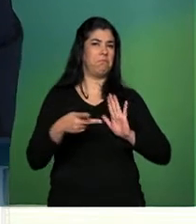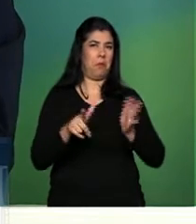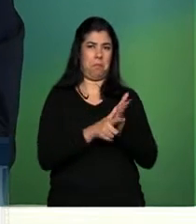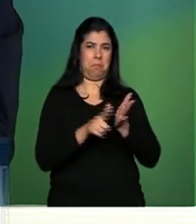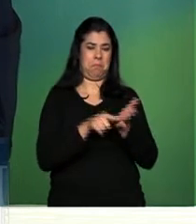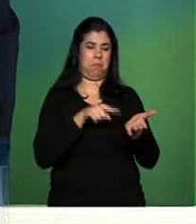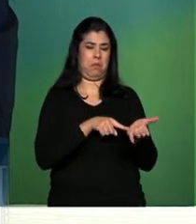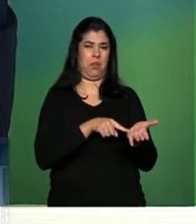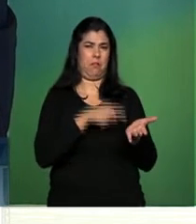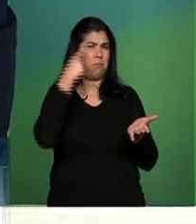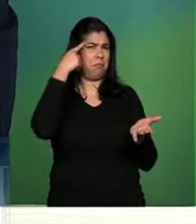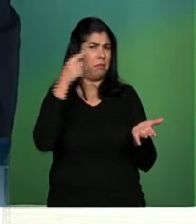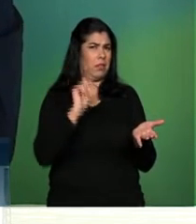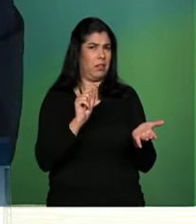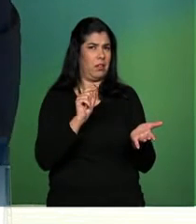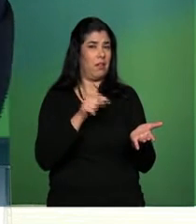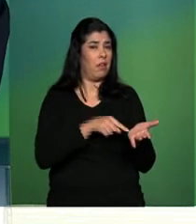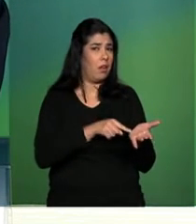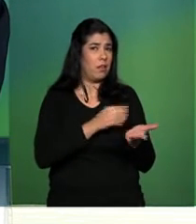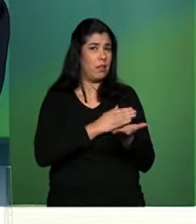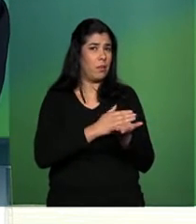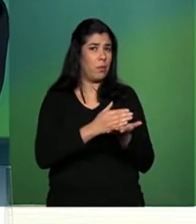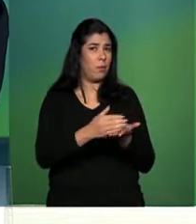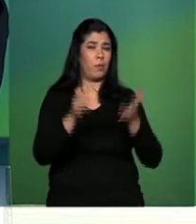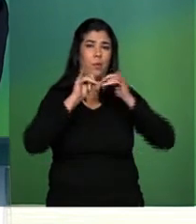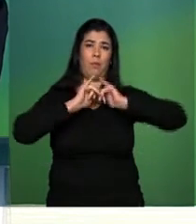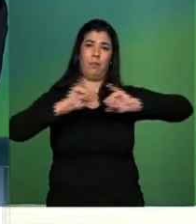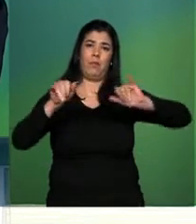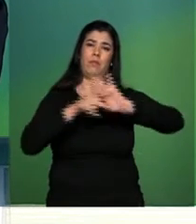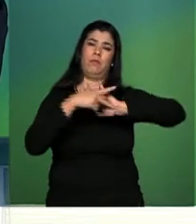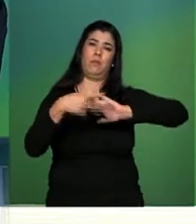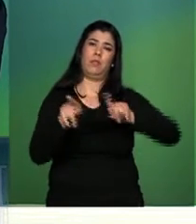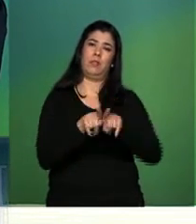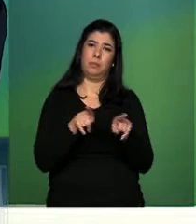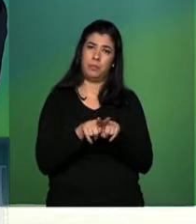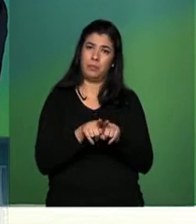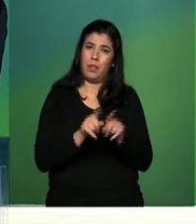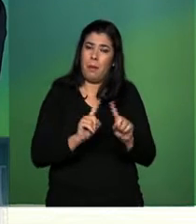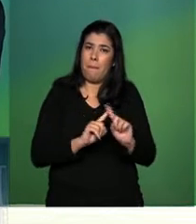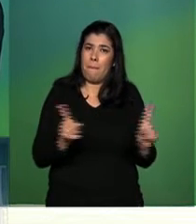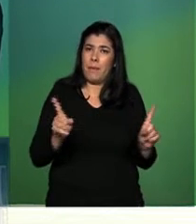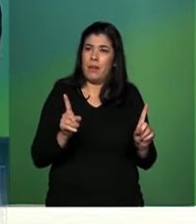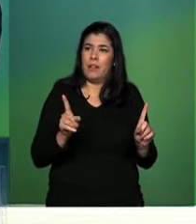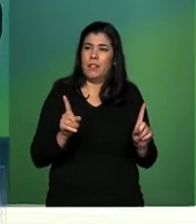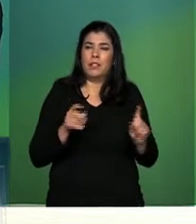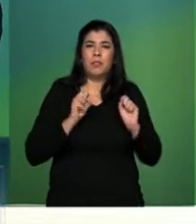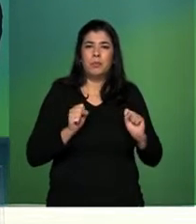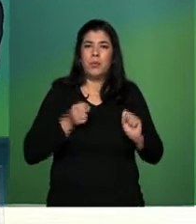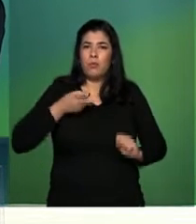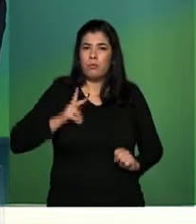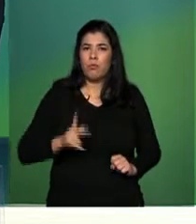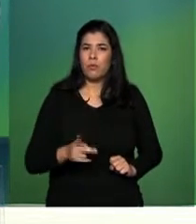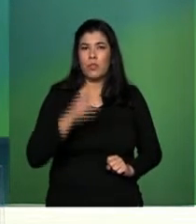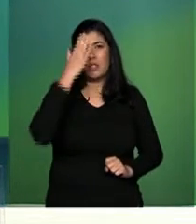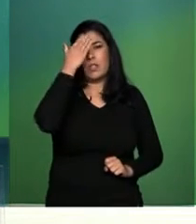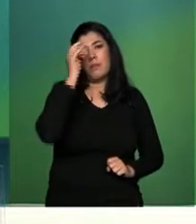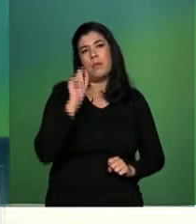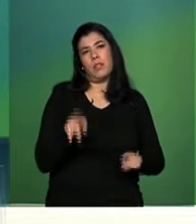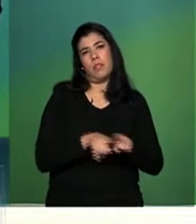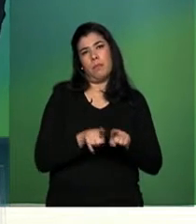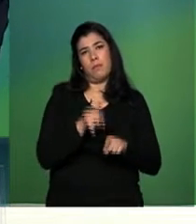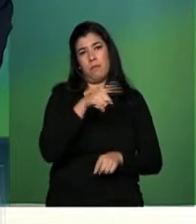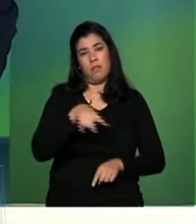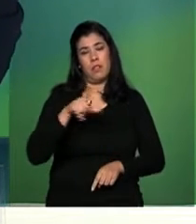na essência, um anúncio. Agora, evidentemente que nós vamos poder, na sequência, saber, e vocês